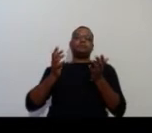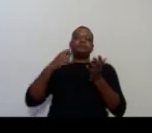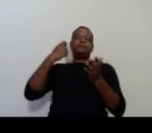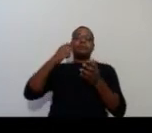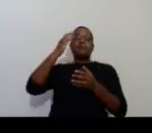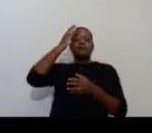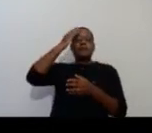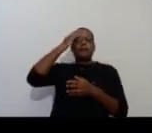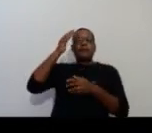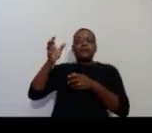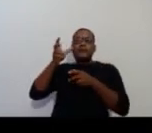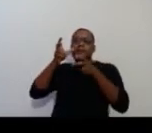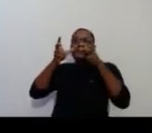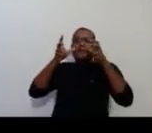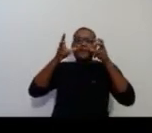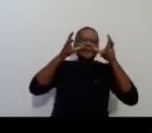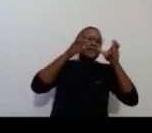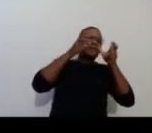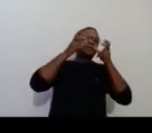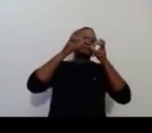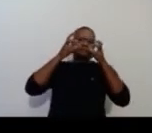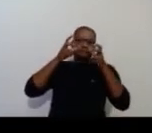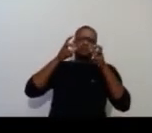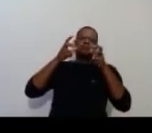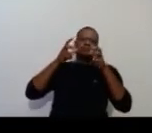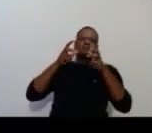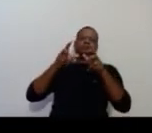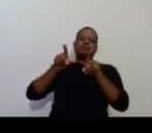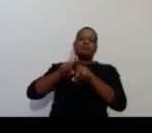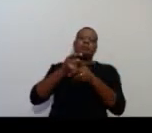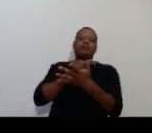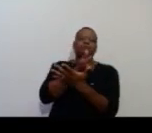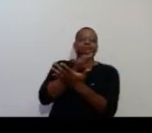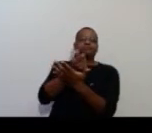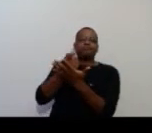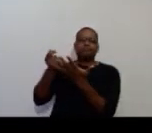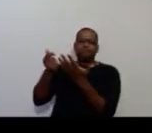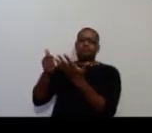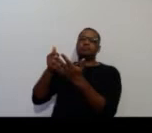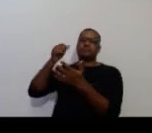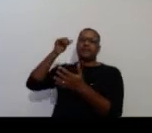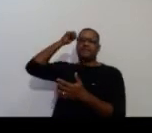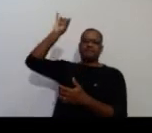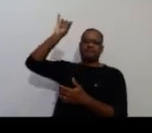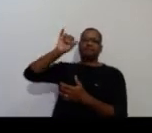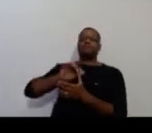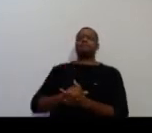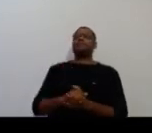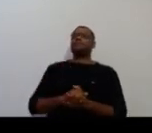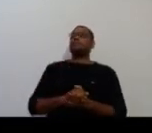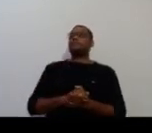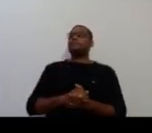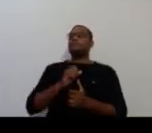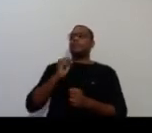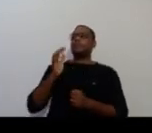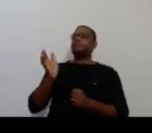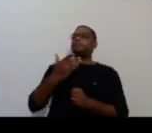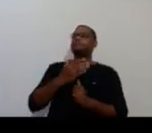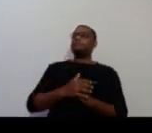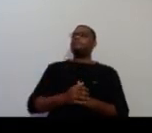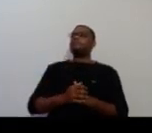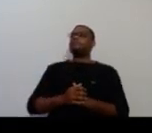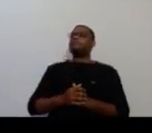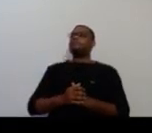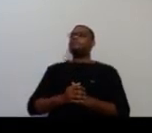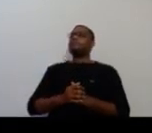em limites. Pode passar, por favor. E aí eu trago rapidinho um meme maravilhoso que eu recebi